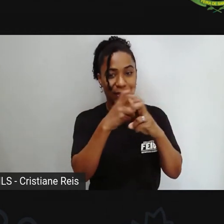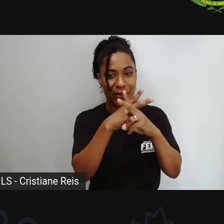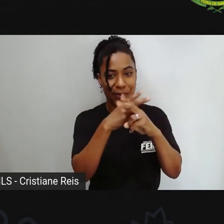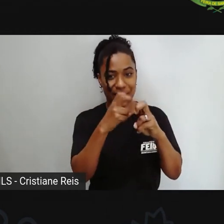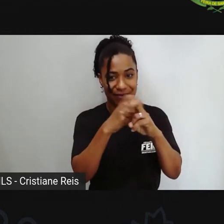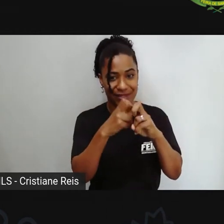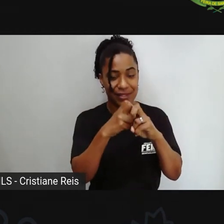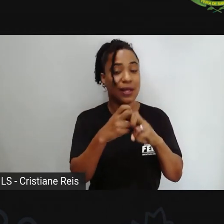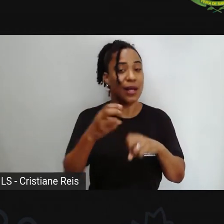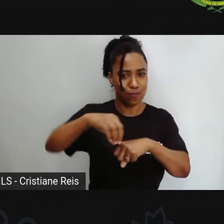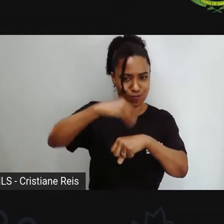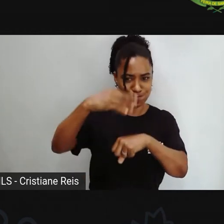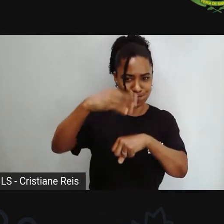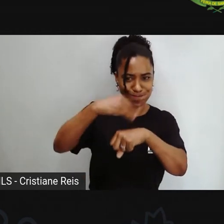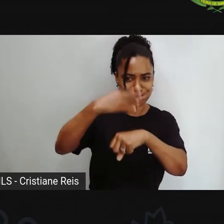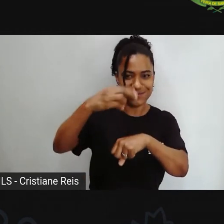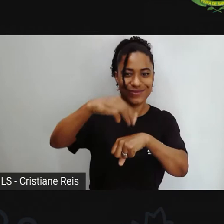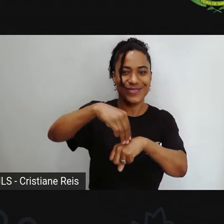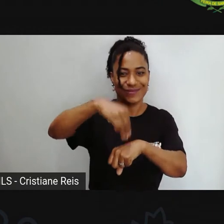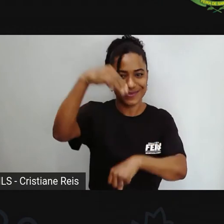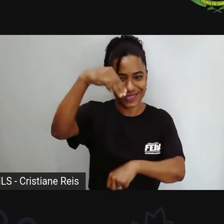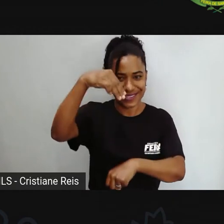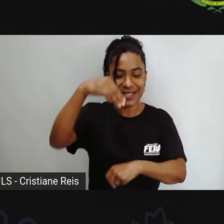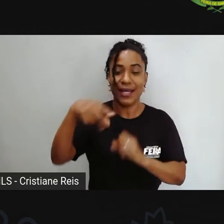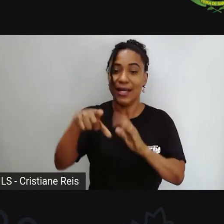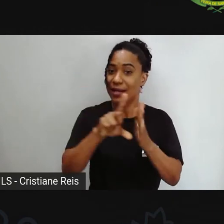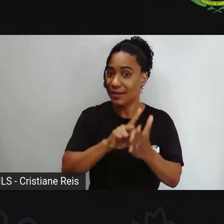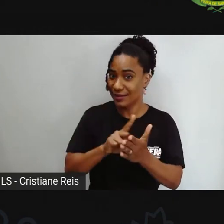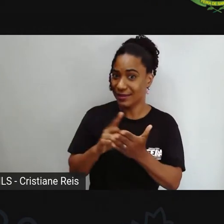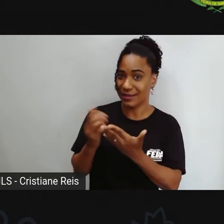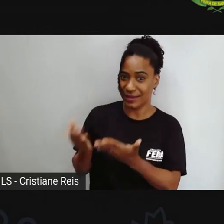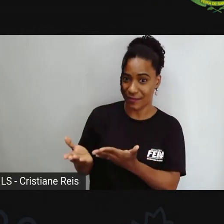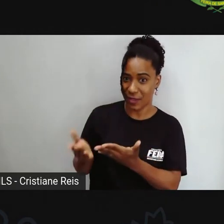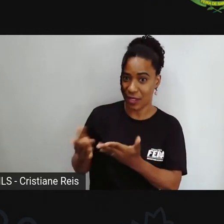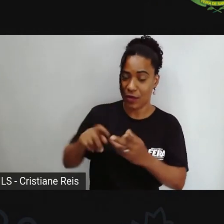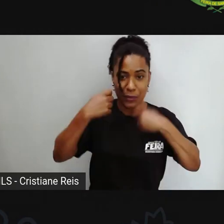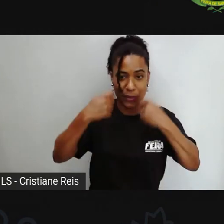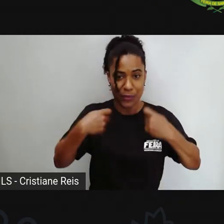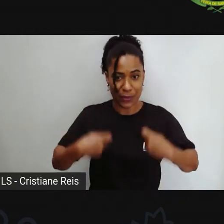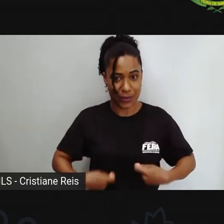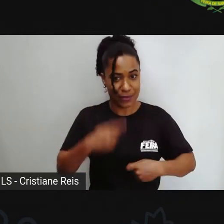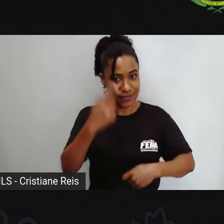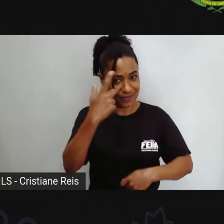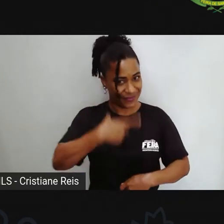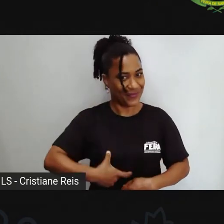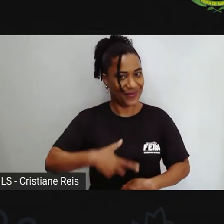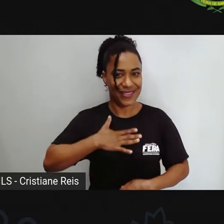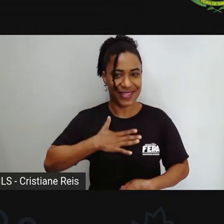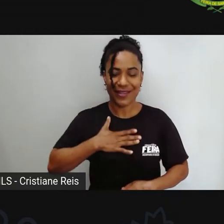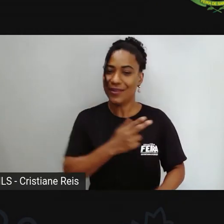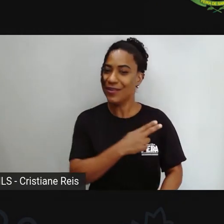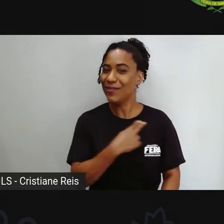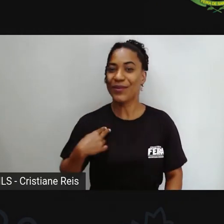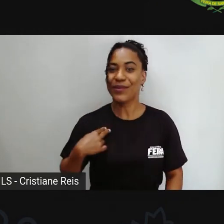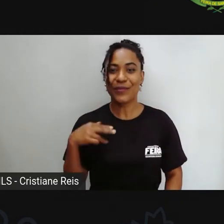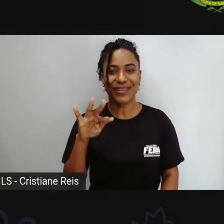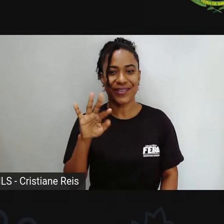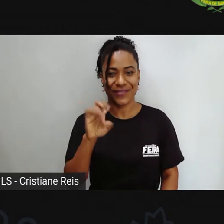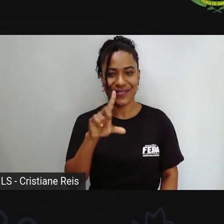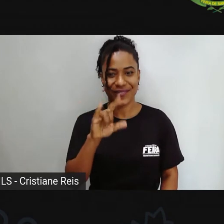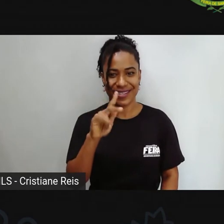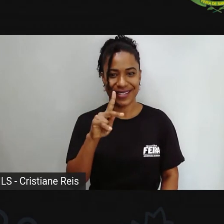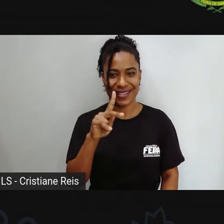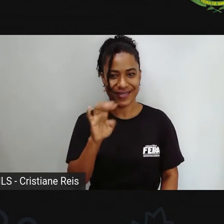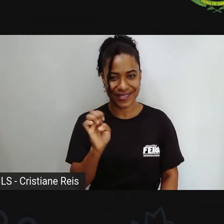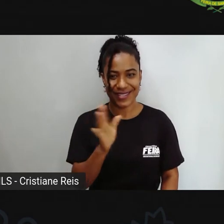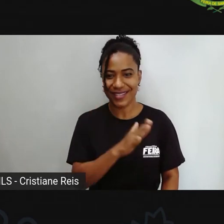certo? Antes de Laura começar a falar, eu vou fazer minha audiodescrição para vocês, tá? Meu nome é Felipe Passos, eu sou professor aqui da